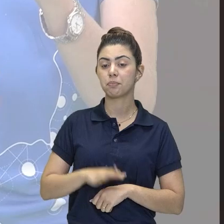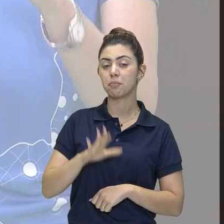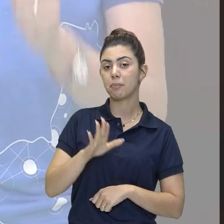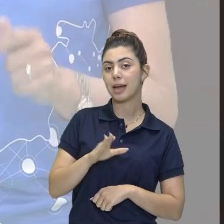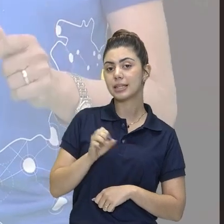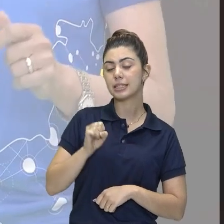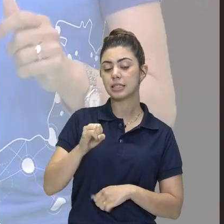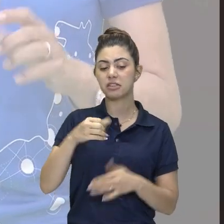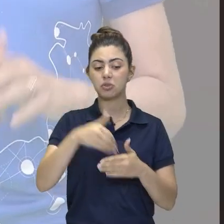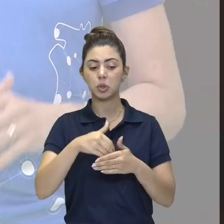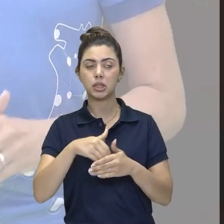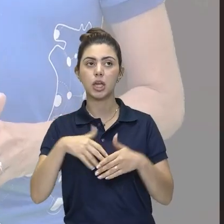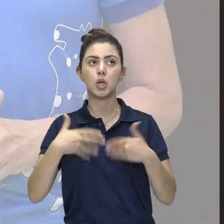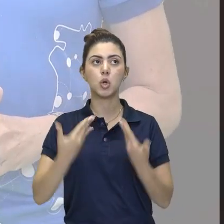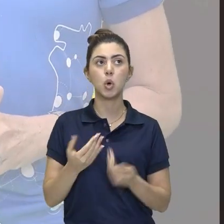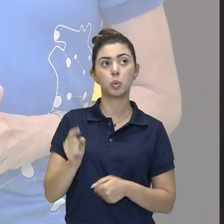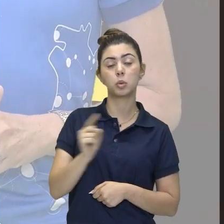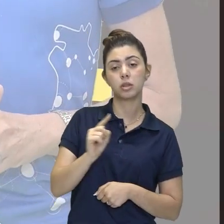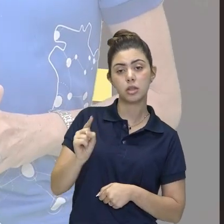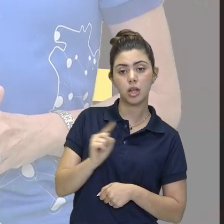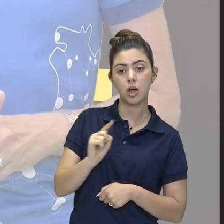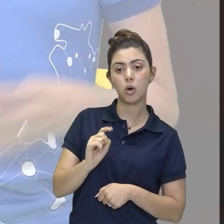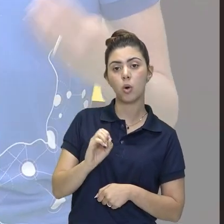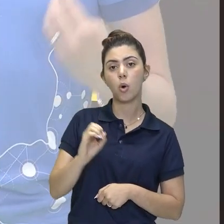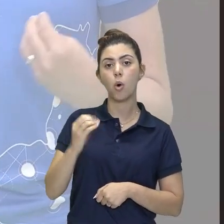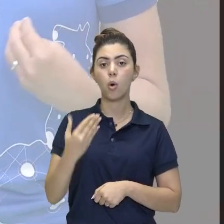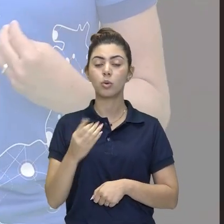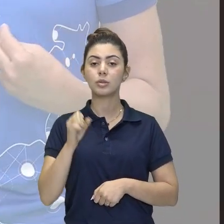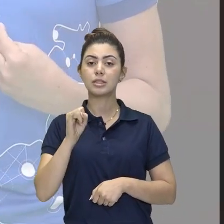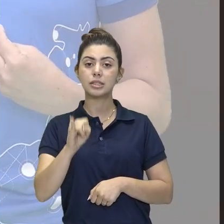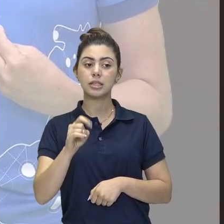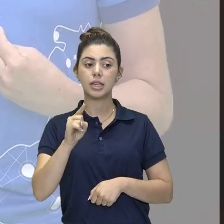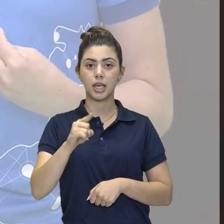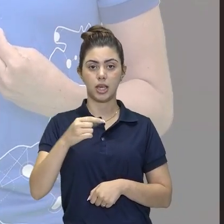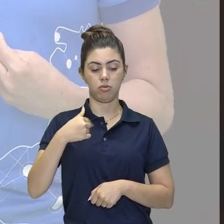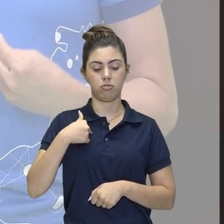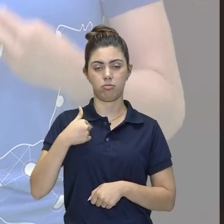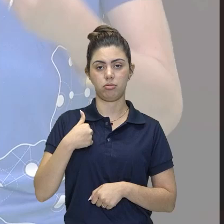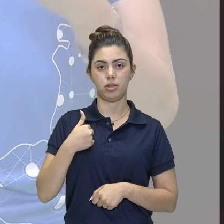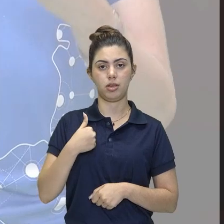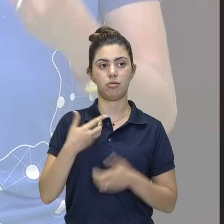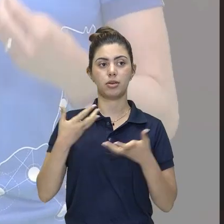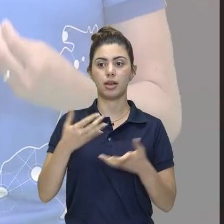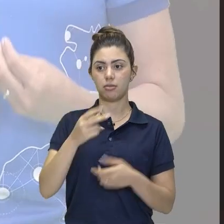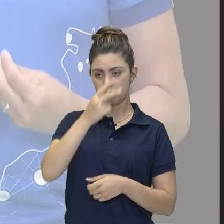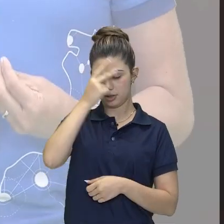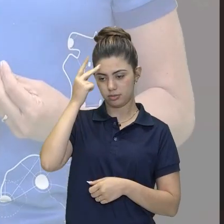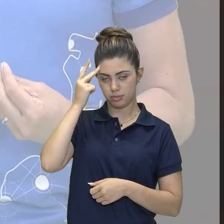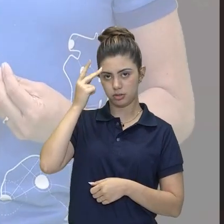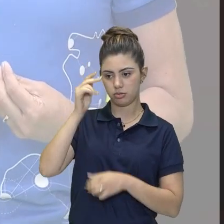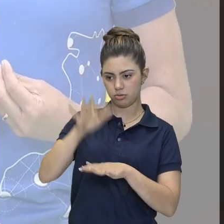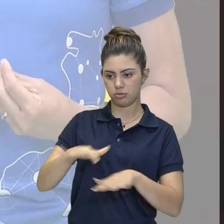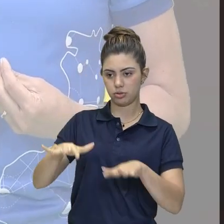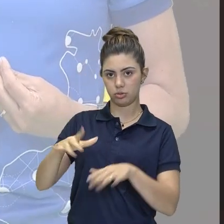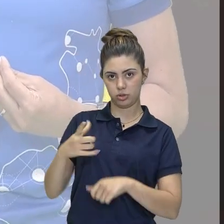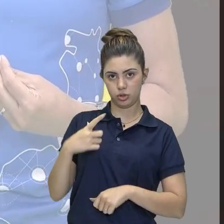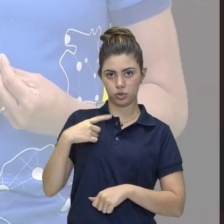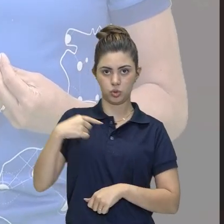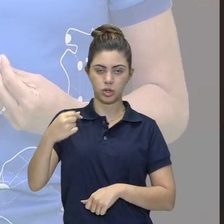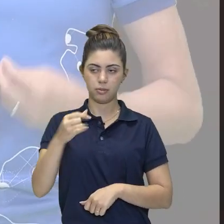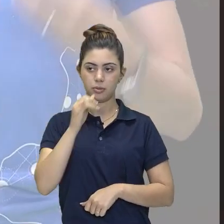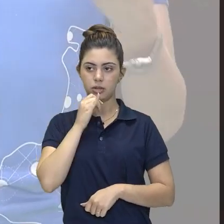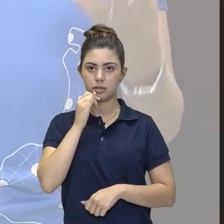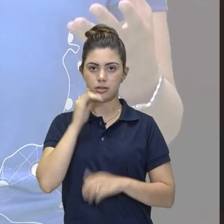se eu votei, mas se eu mesmo me candidatar, se eu for um candidato a um cargo